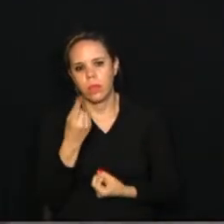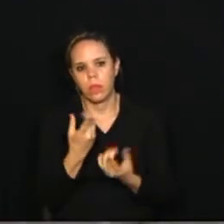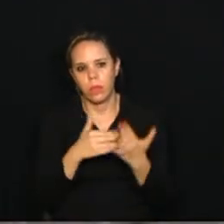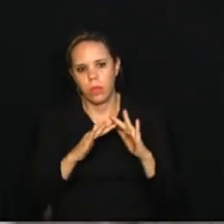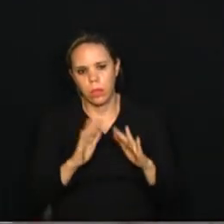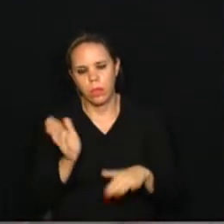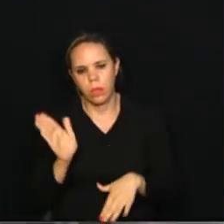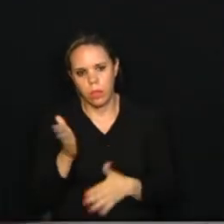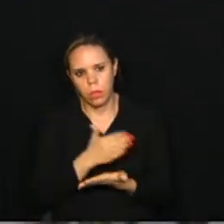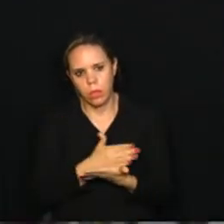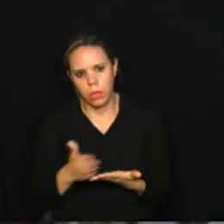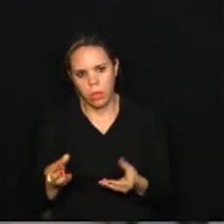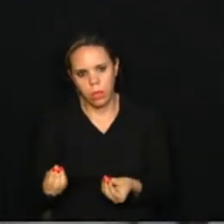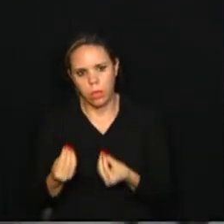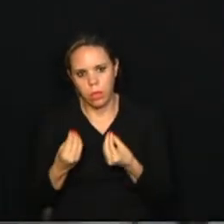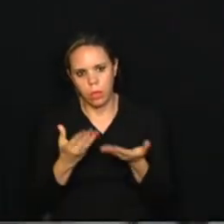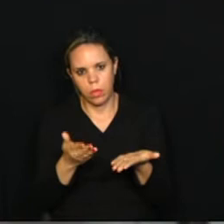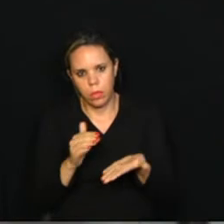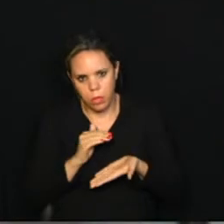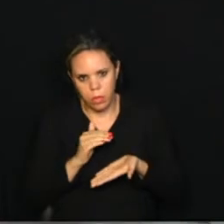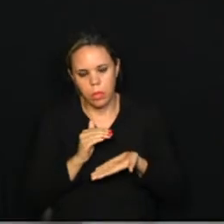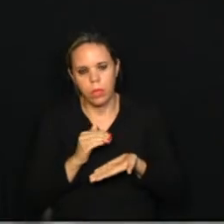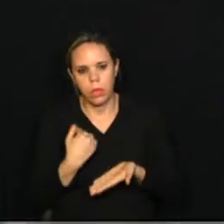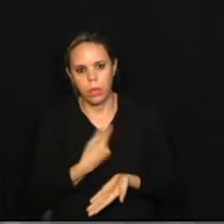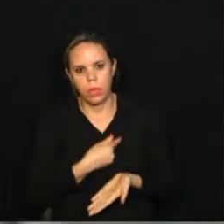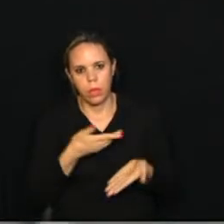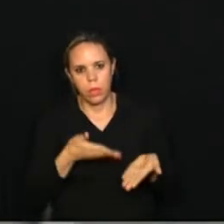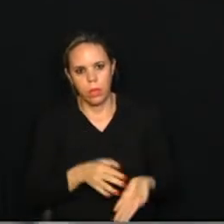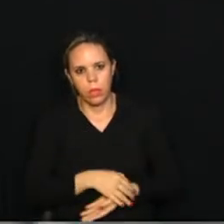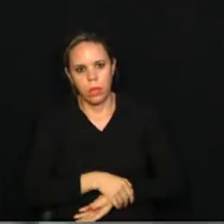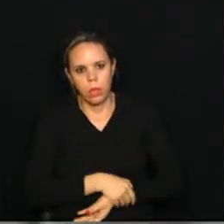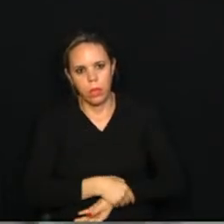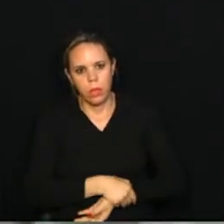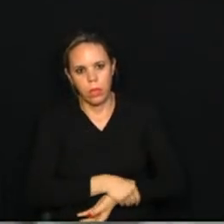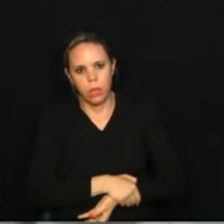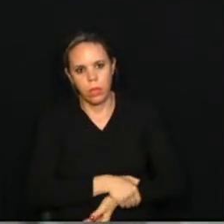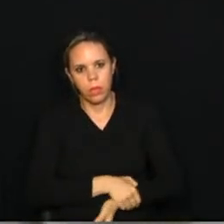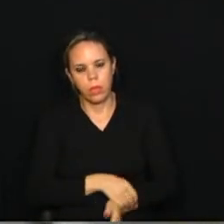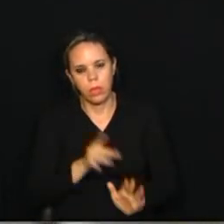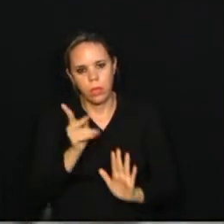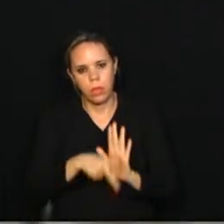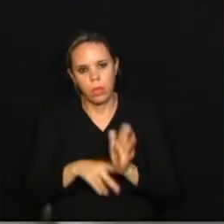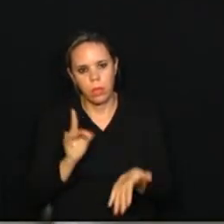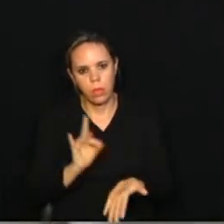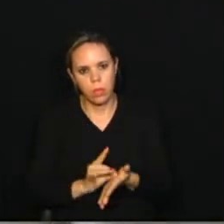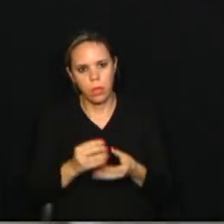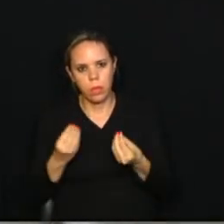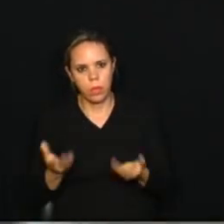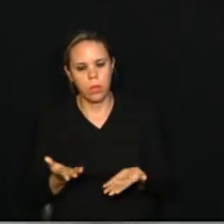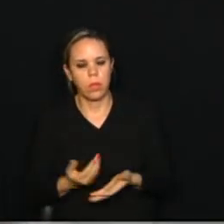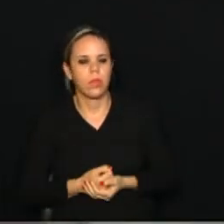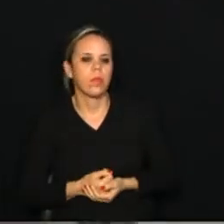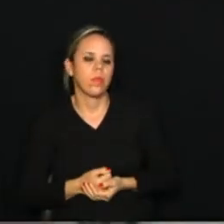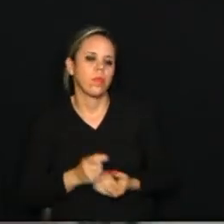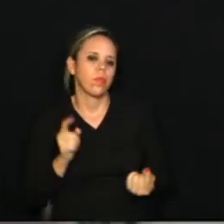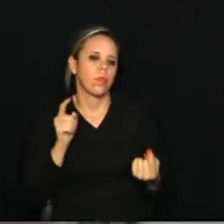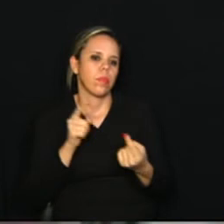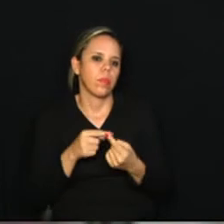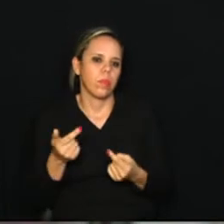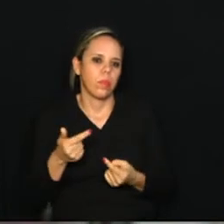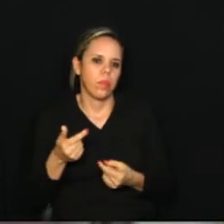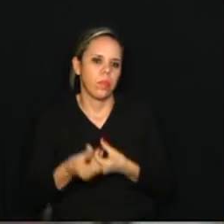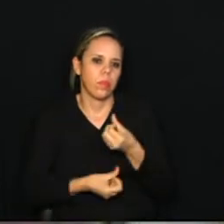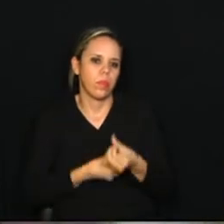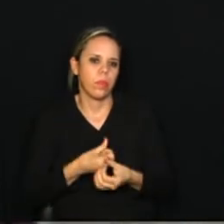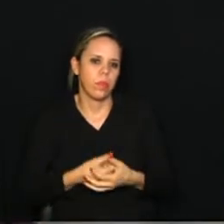já começaram a receber, mas o nosso projeto efetivamente foi mirado no segundo